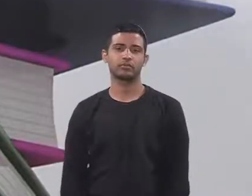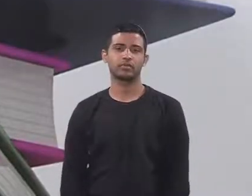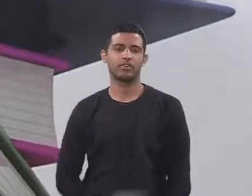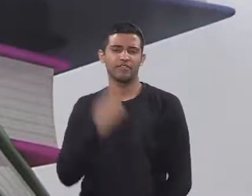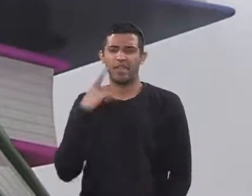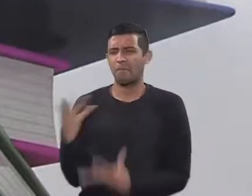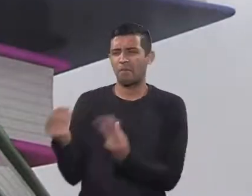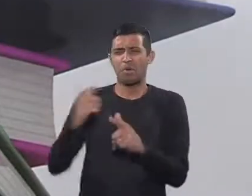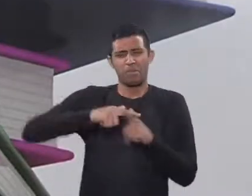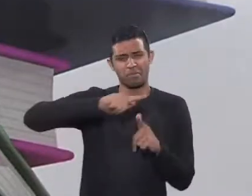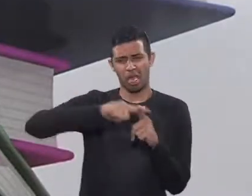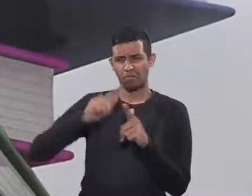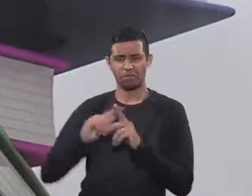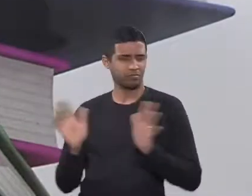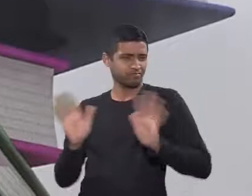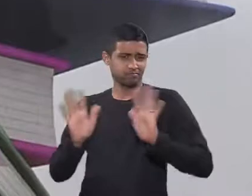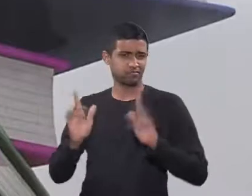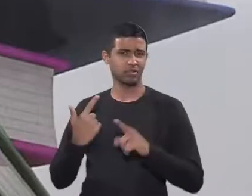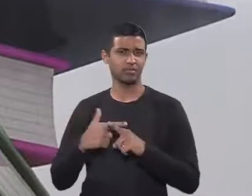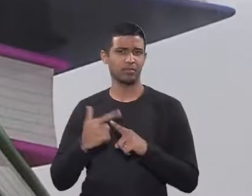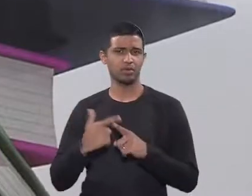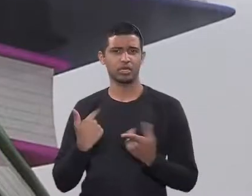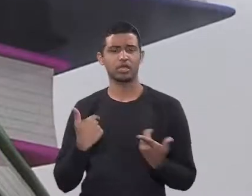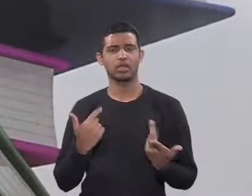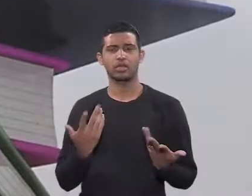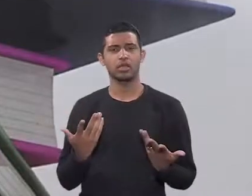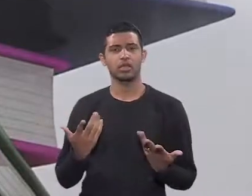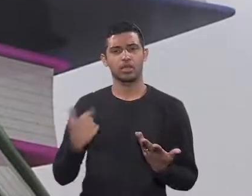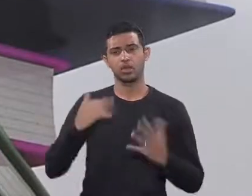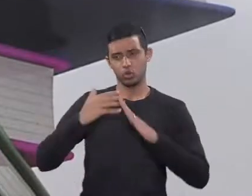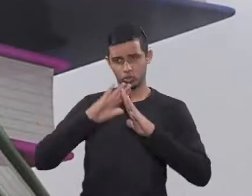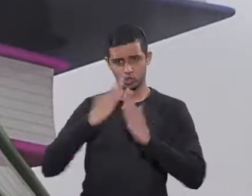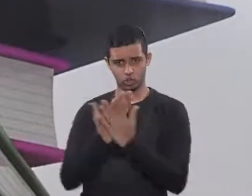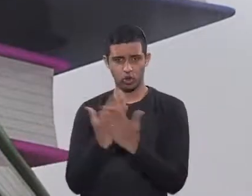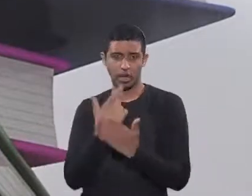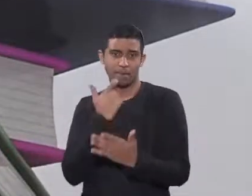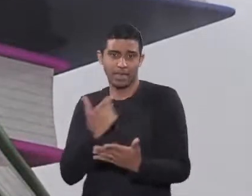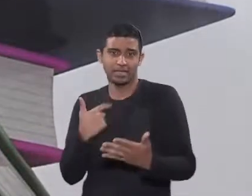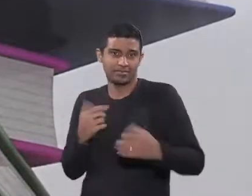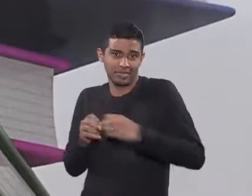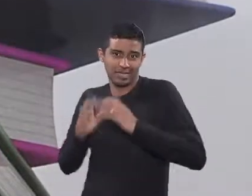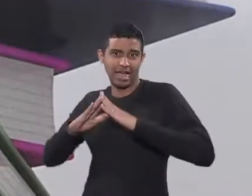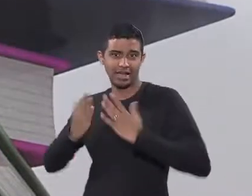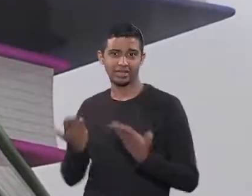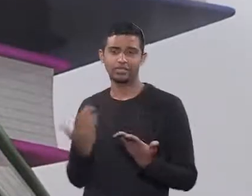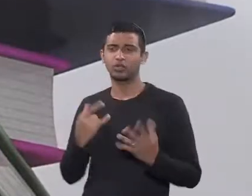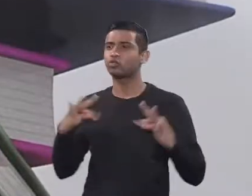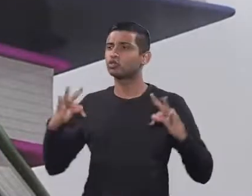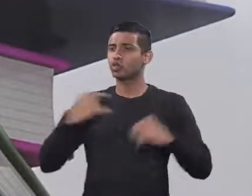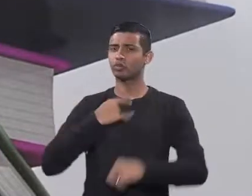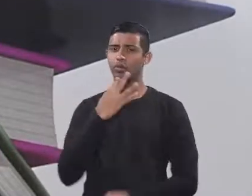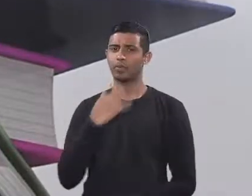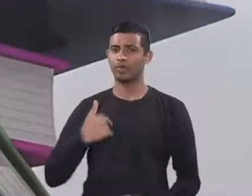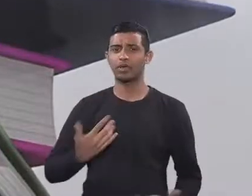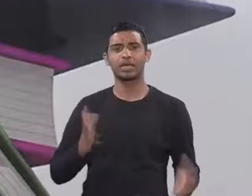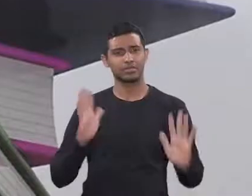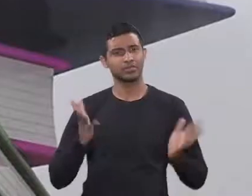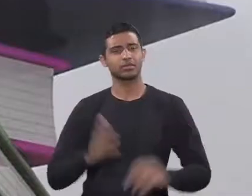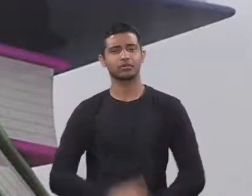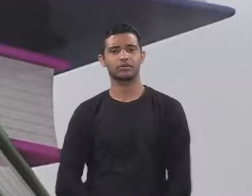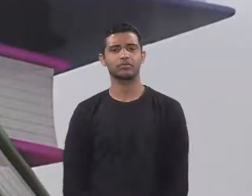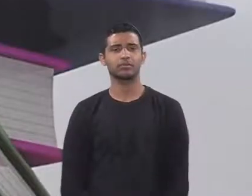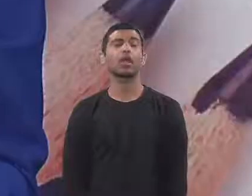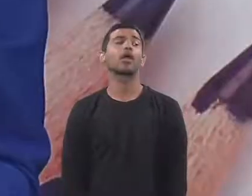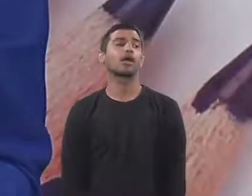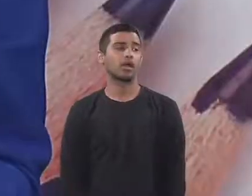muitos problemas porque eu estudei onde eu moro. Então todo mundo ali me conhece. Então